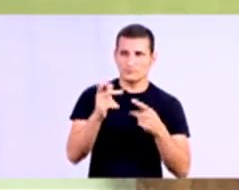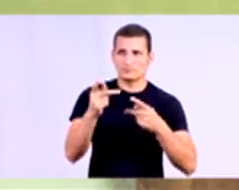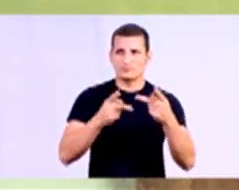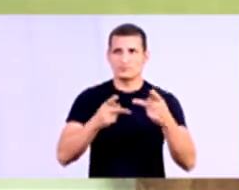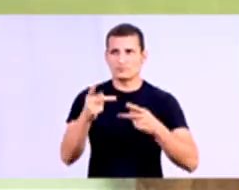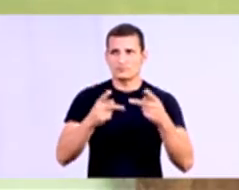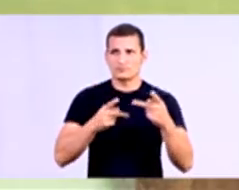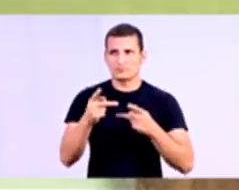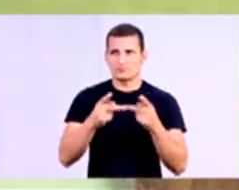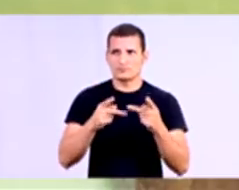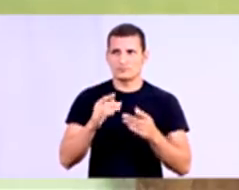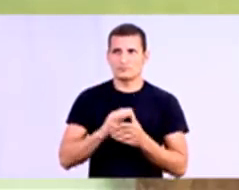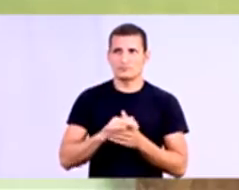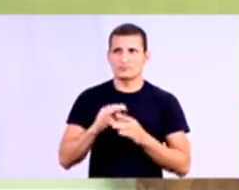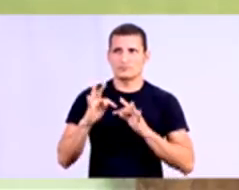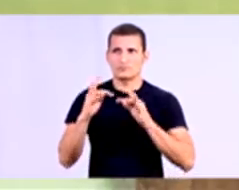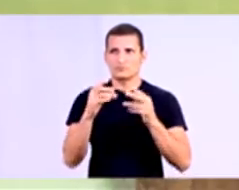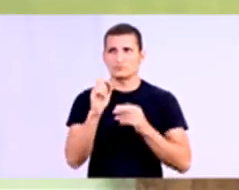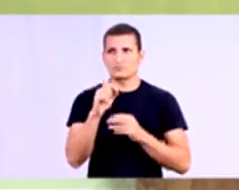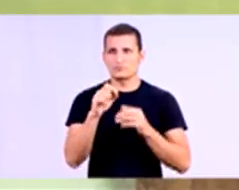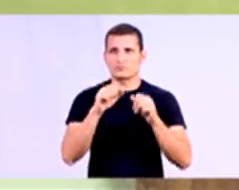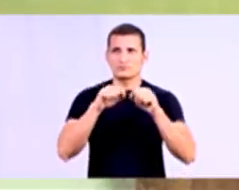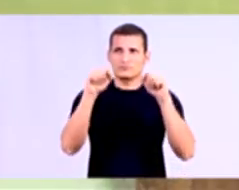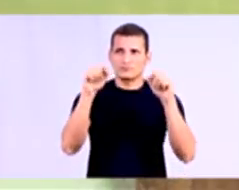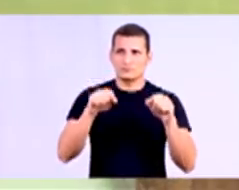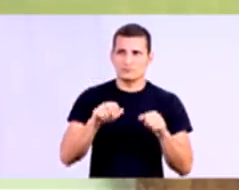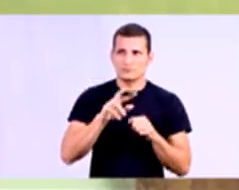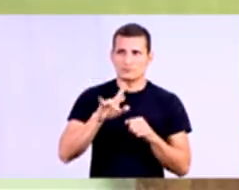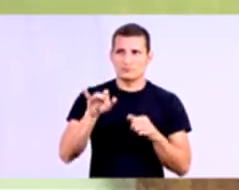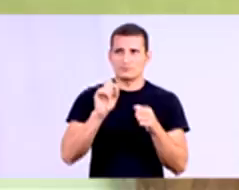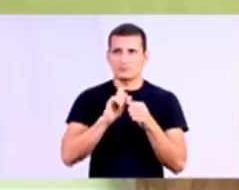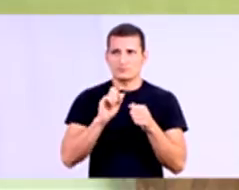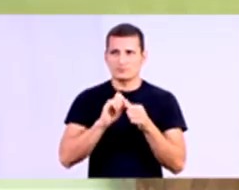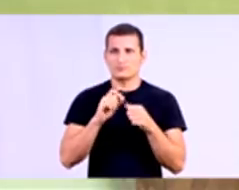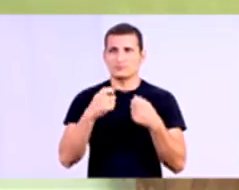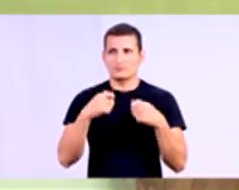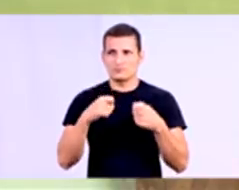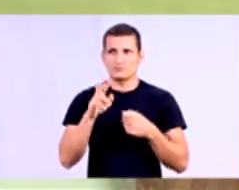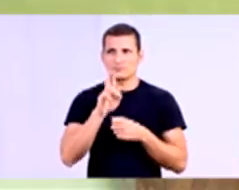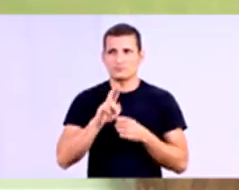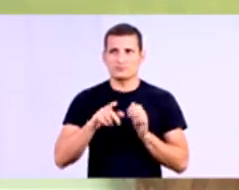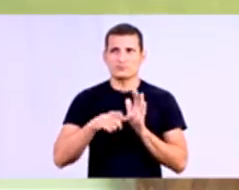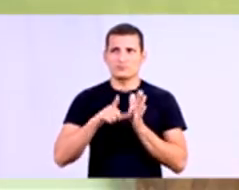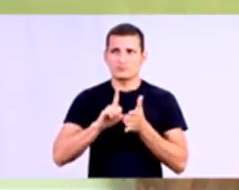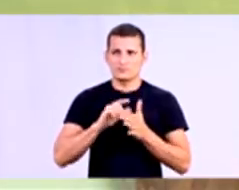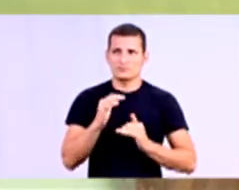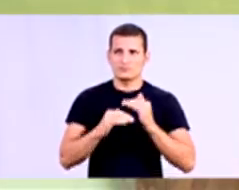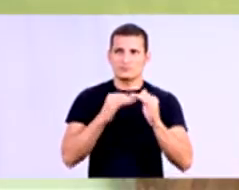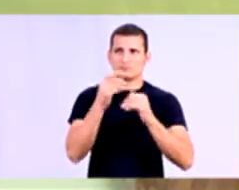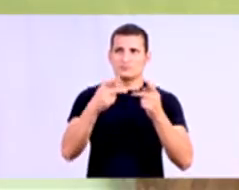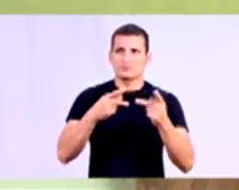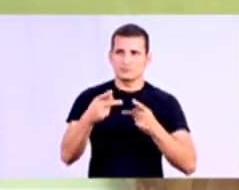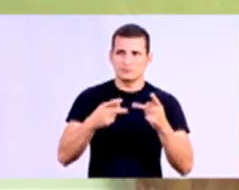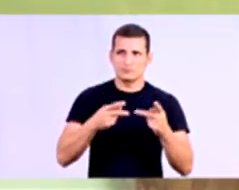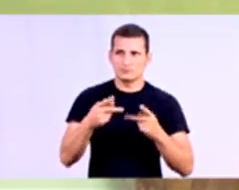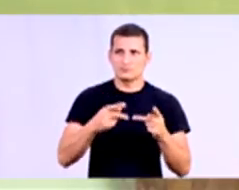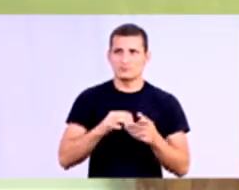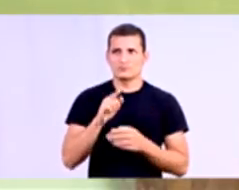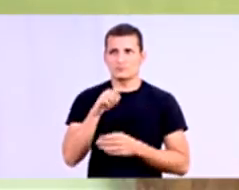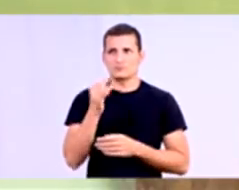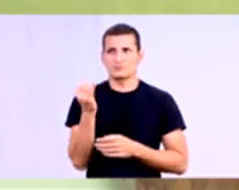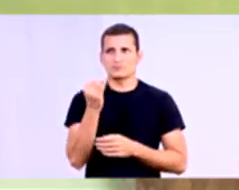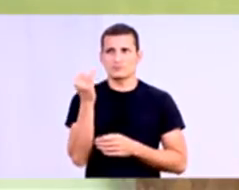projeto, todo o que um sistema vai precisar utilizar antes mesmo do desenvolvimento do projeto. Isso é